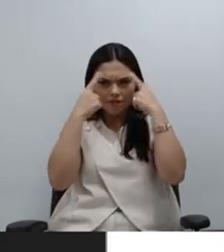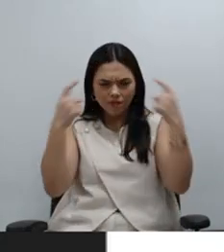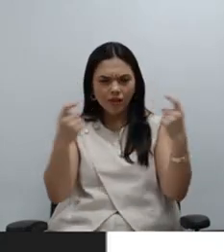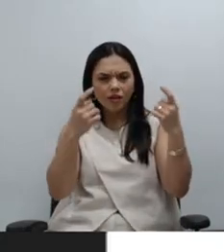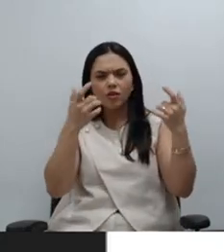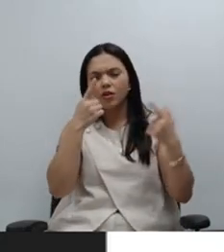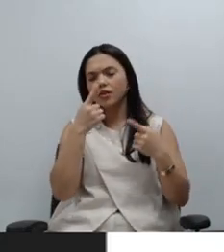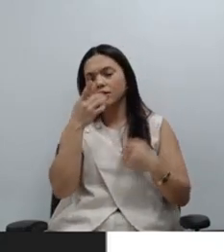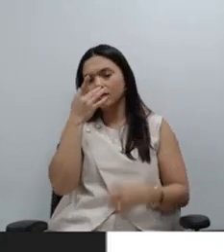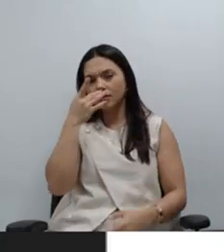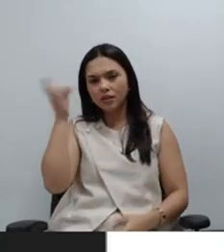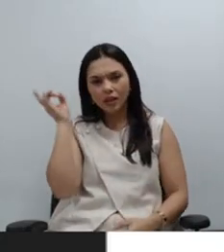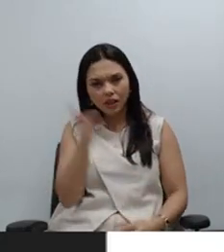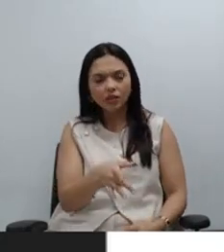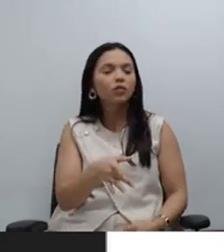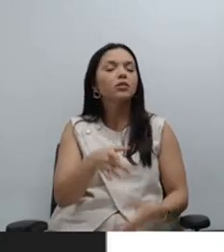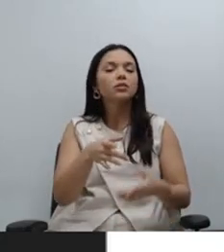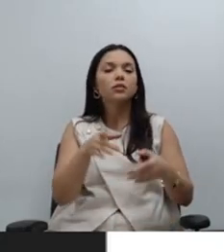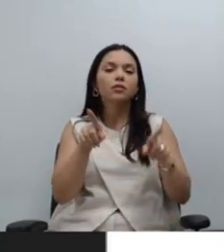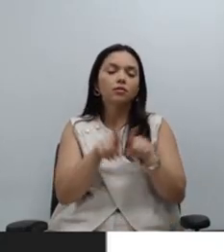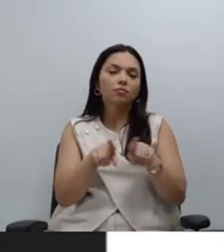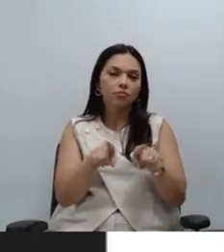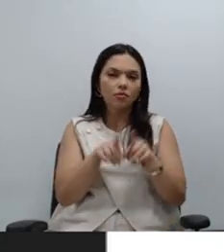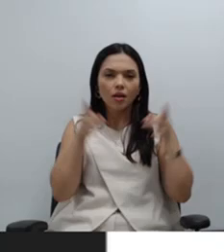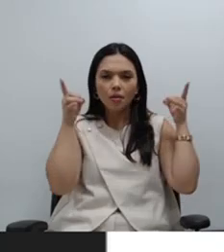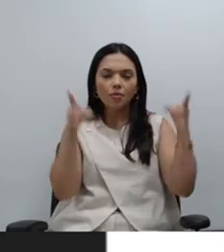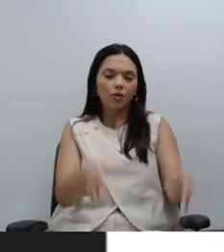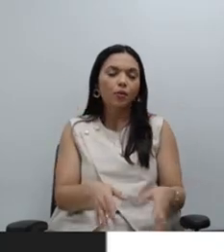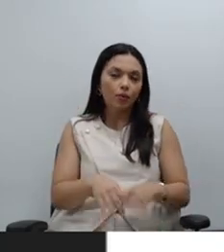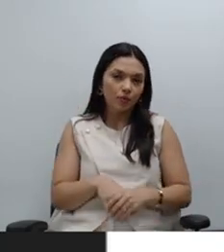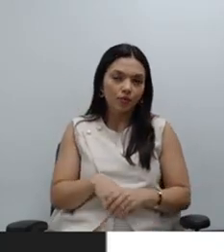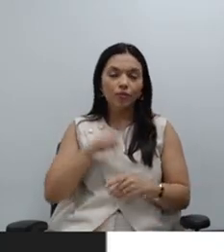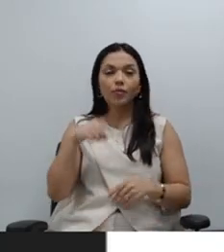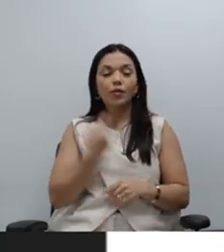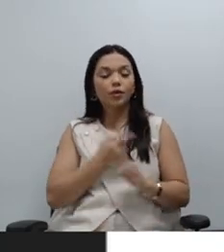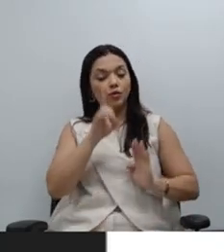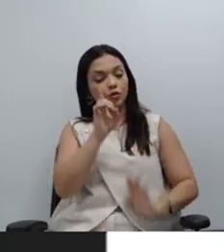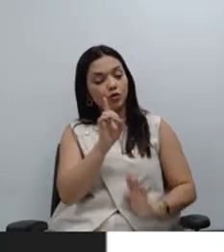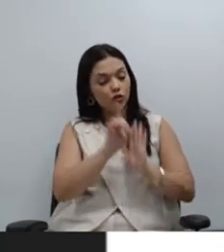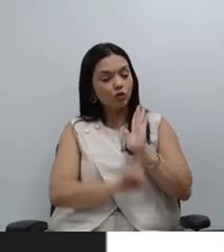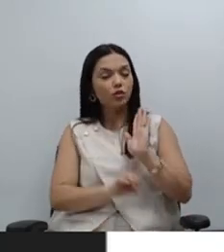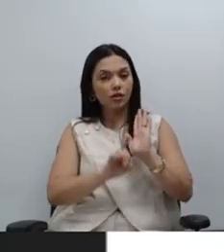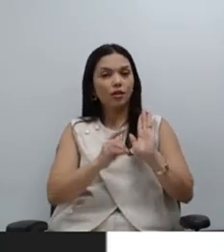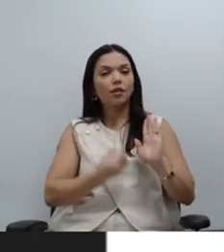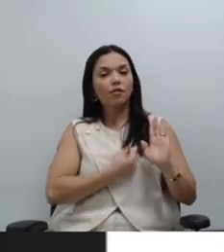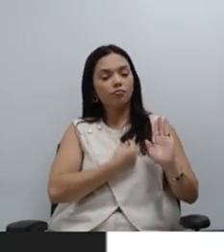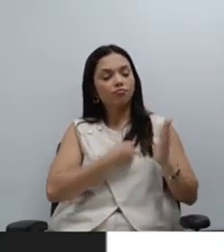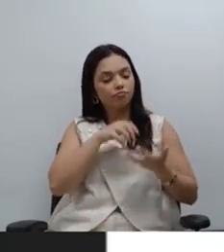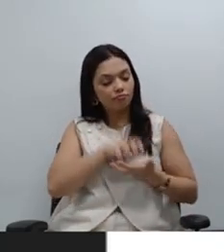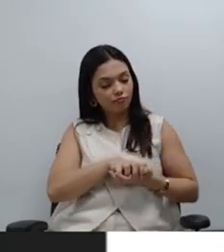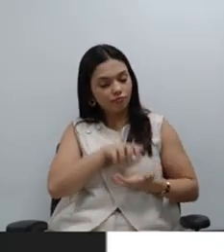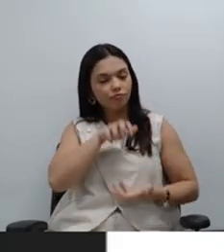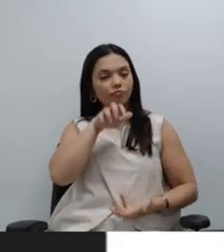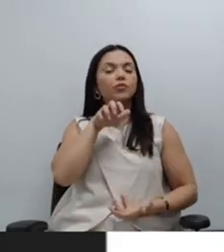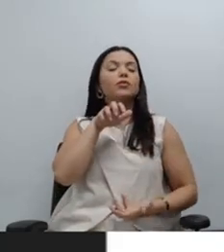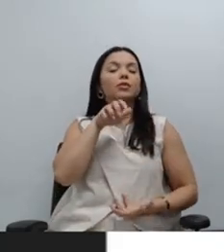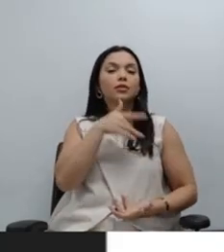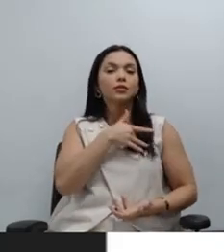e abandono. E tenhamos todos direito ao envelhecimento realmente saudável.